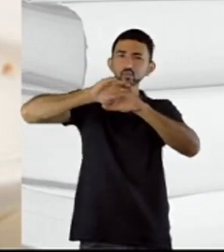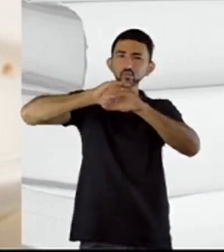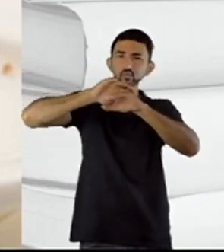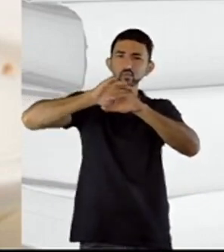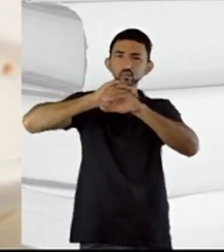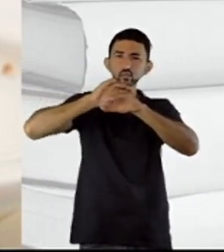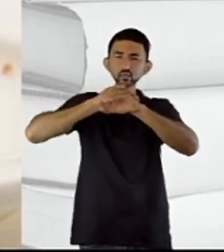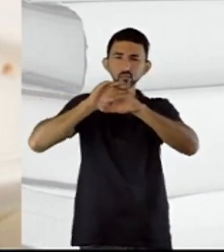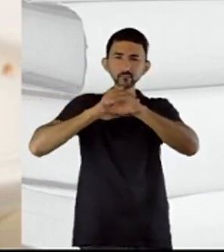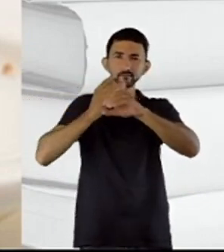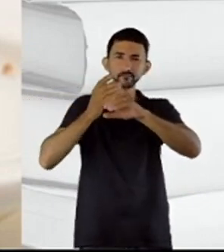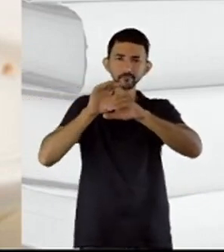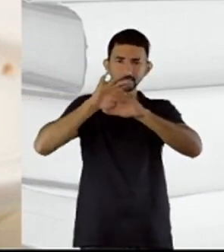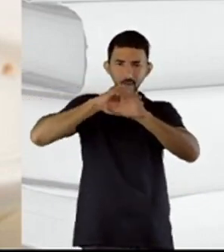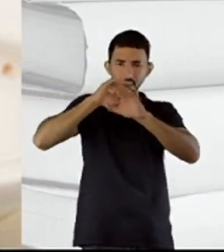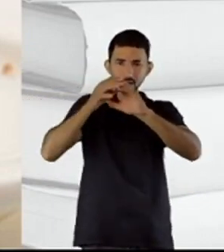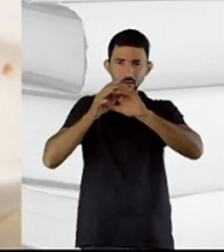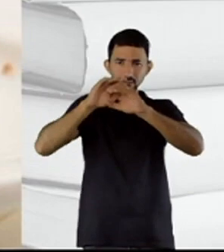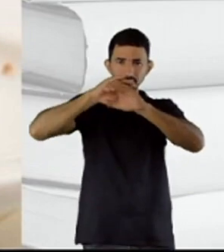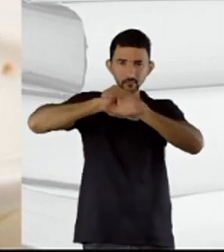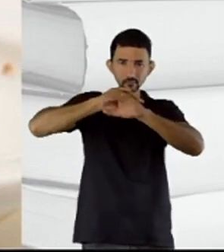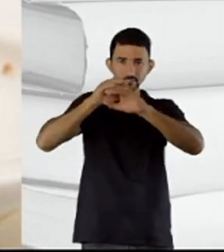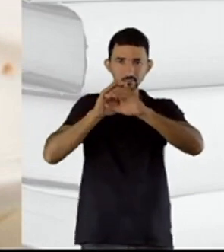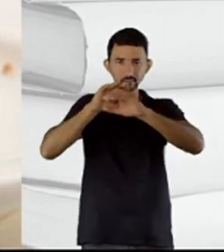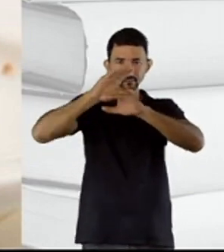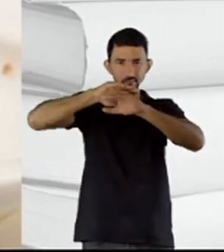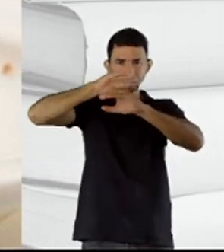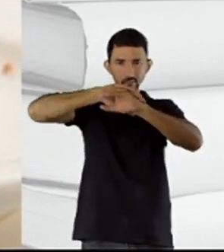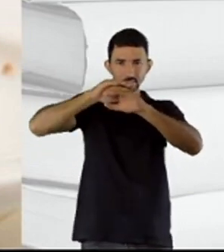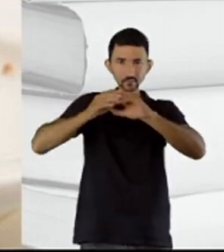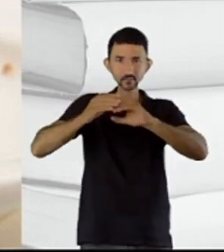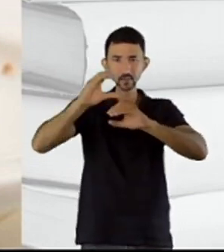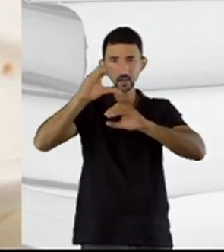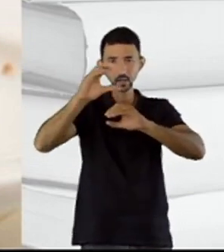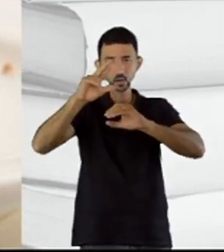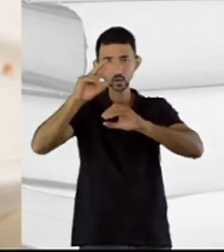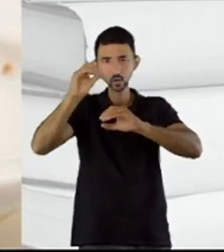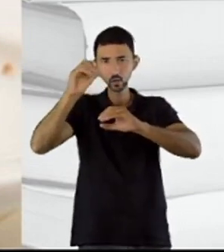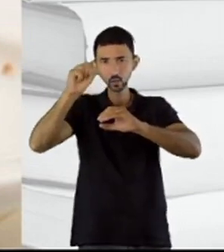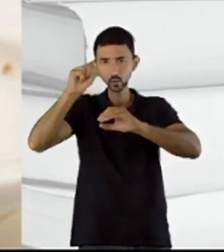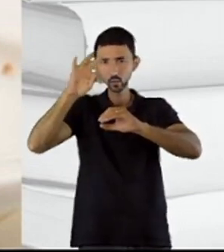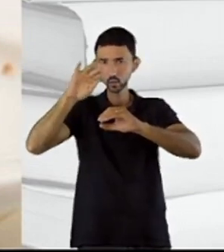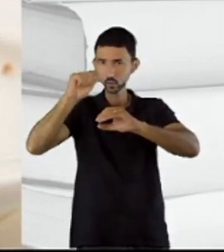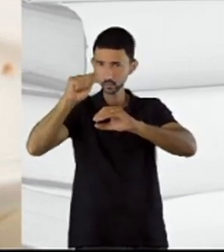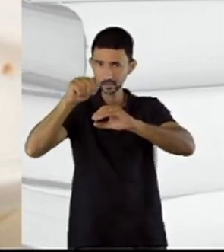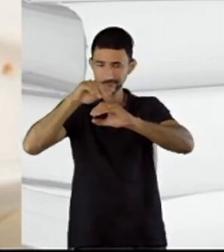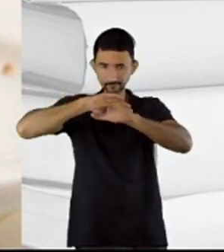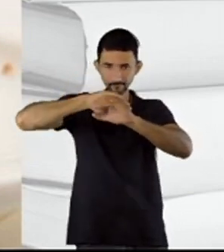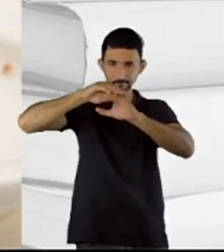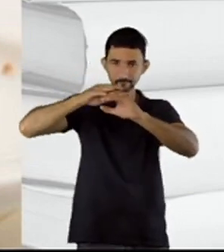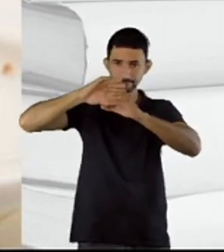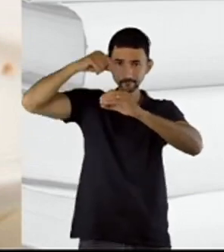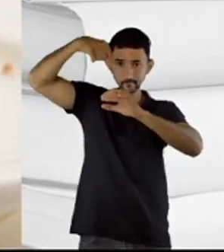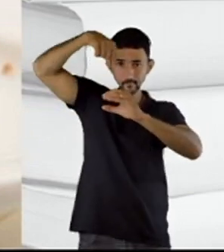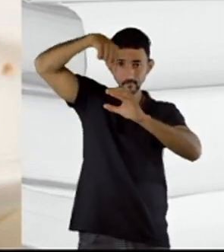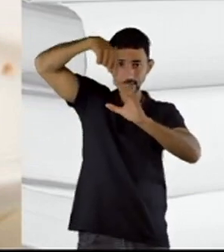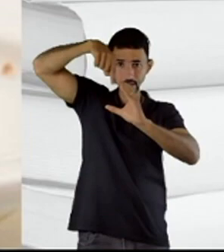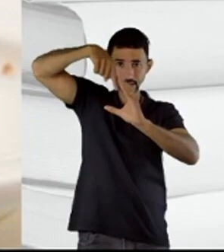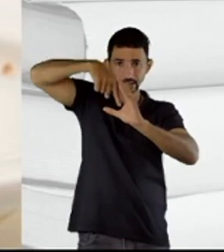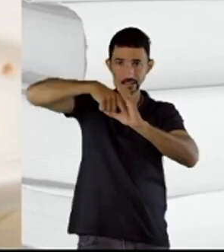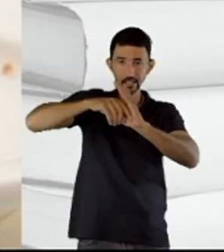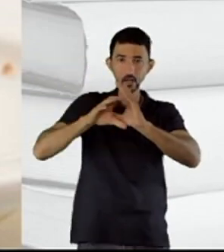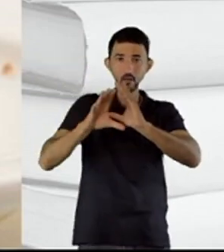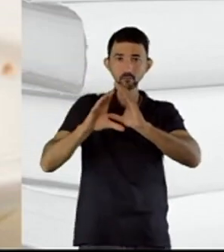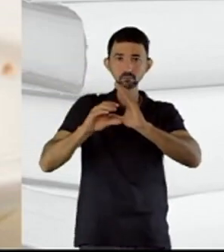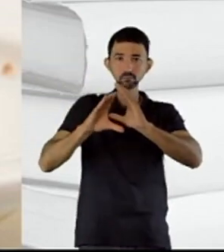você forma uma crosta, né, ao redor da coxinha. E o seu interior, ele é